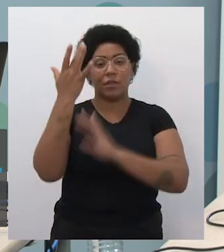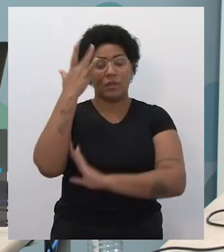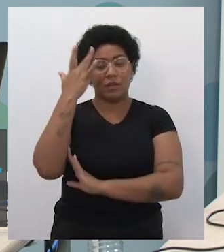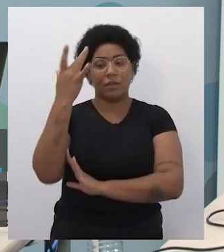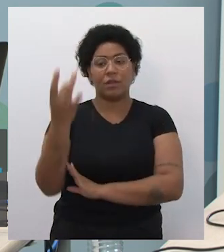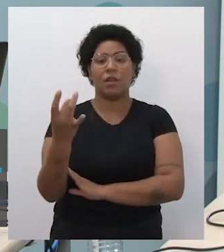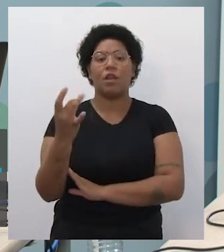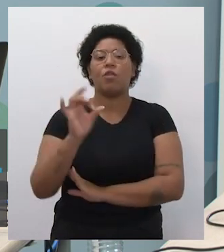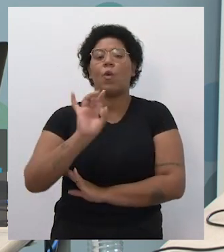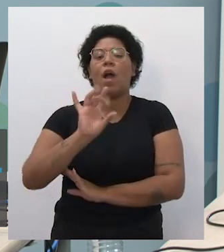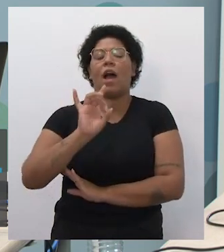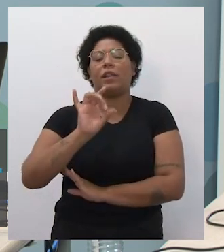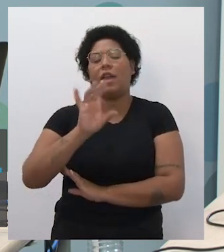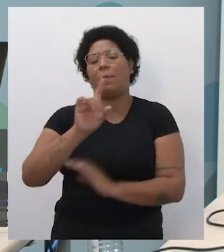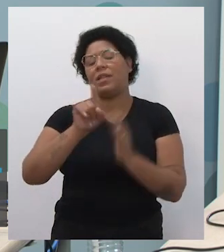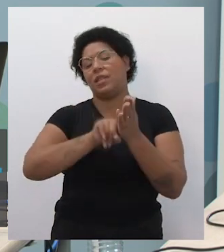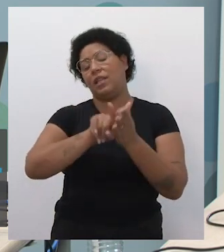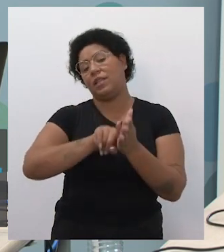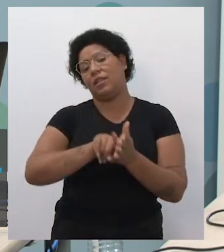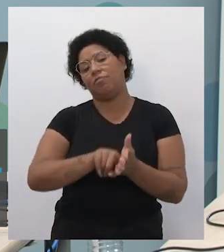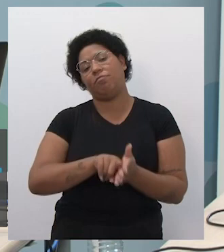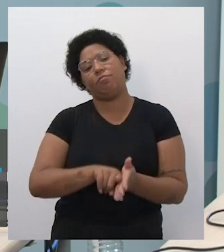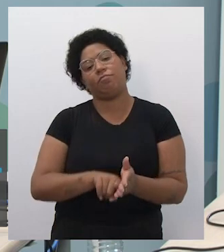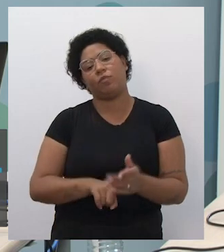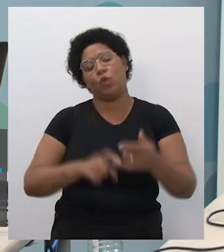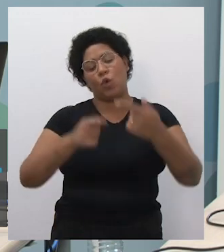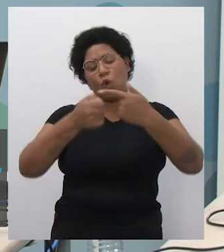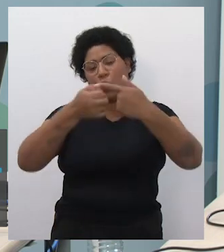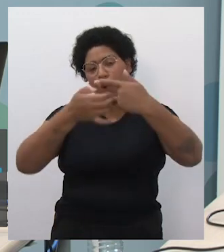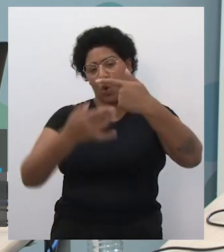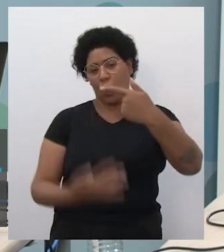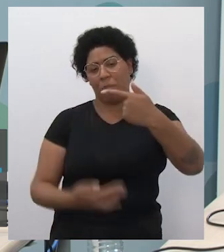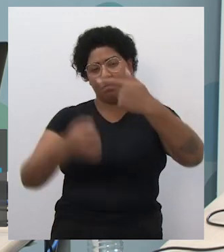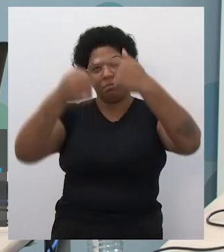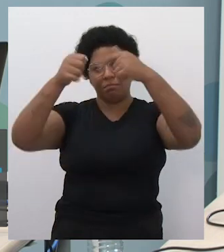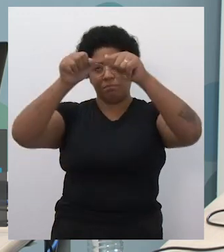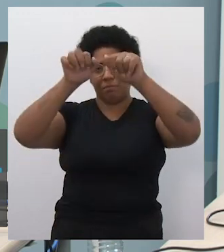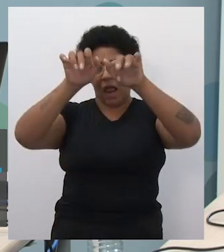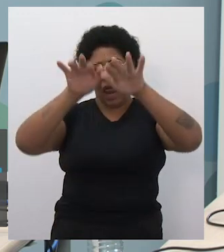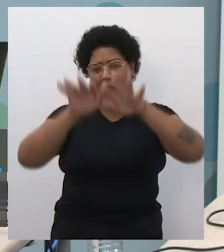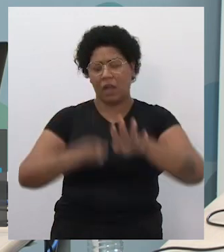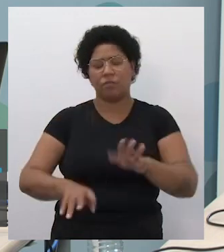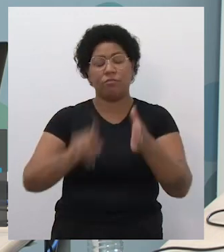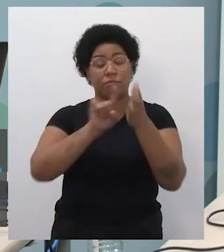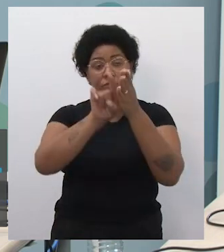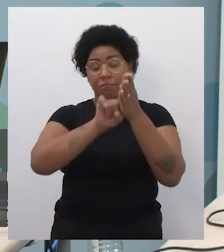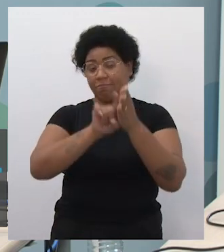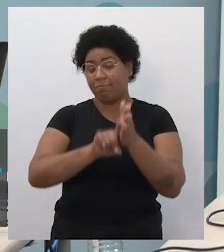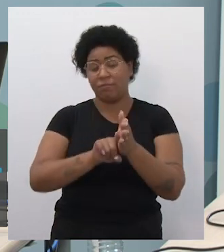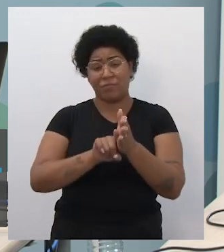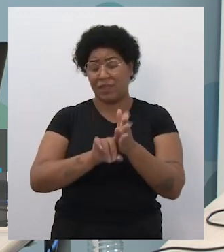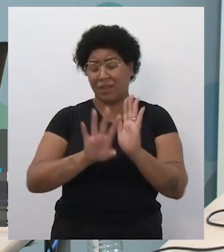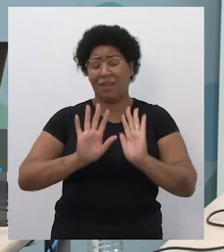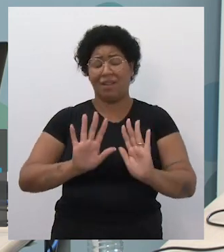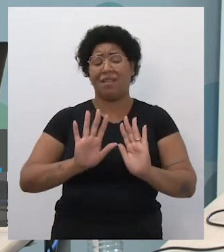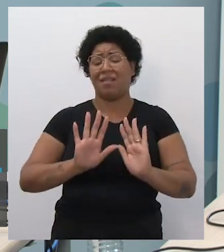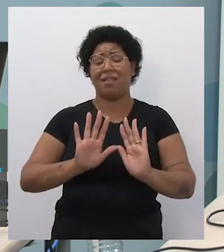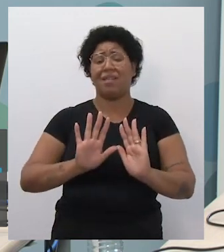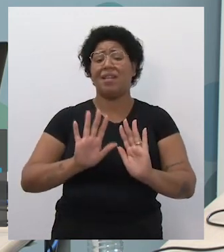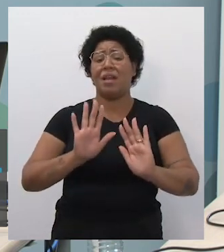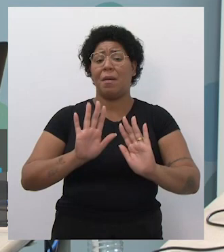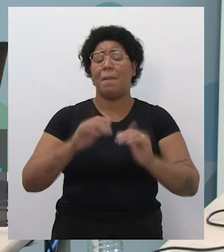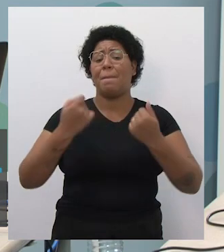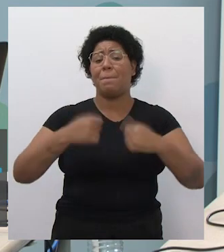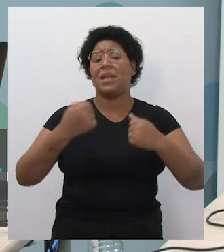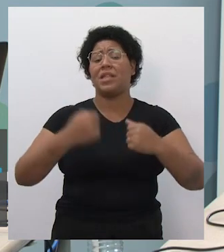no Google e começar a pesquisar um monte de assuntos por tema, que eu acho que o efeito não será o mais adequado.